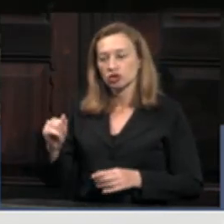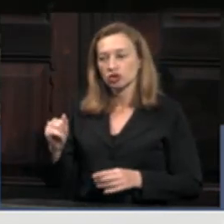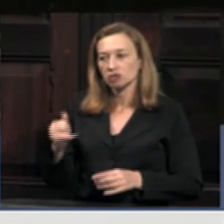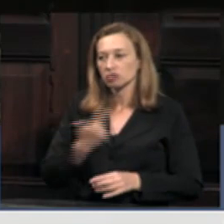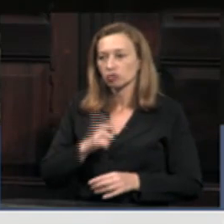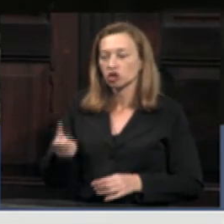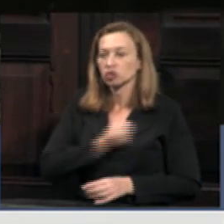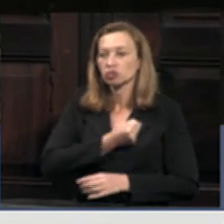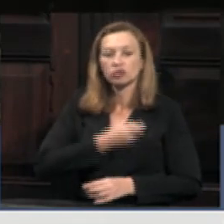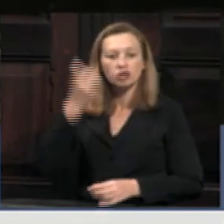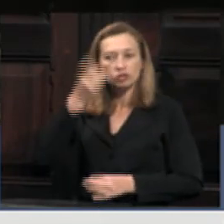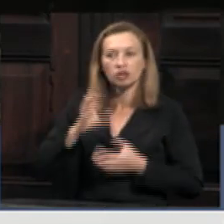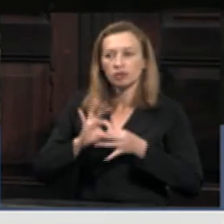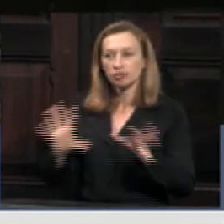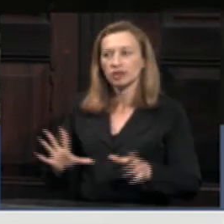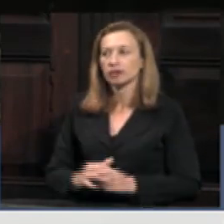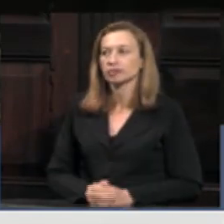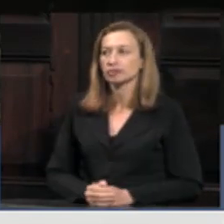de quórum.